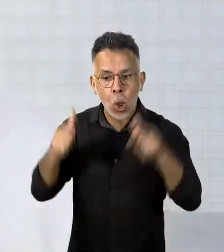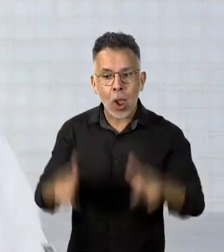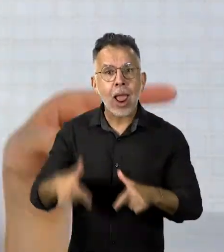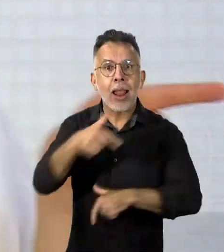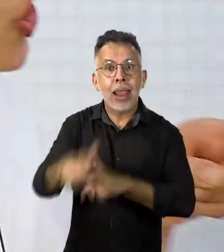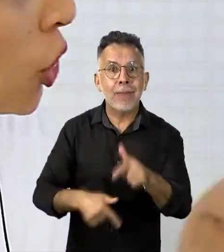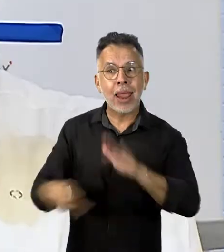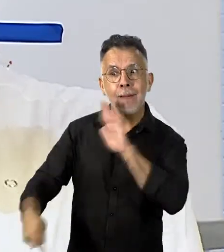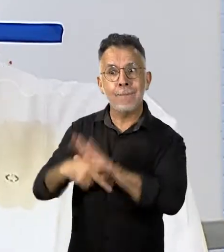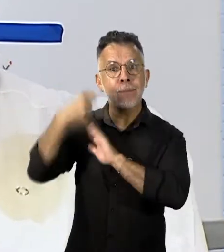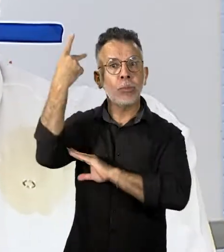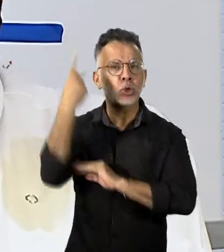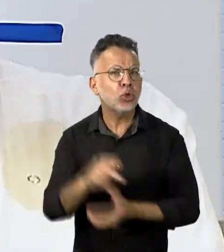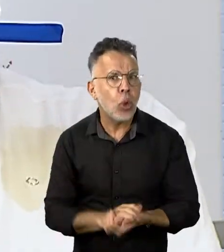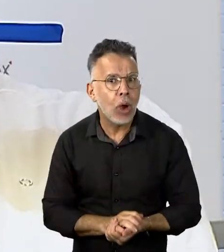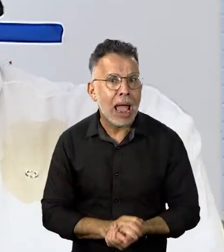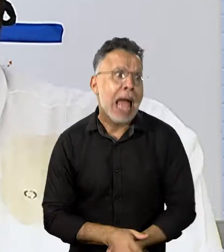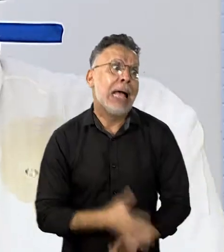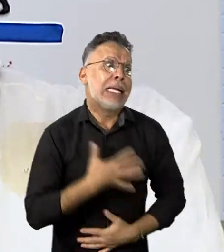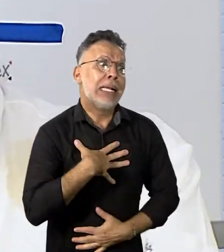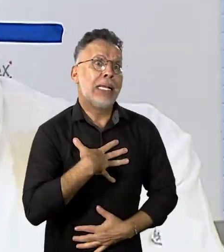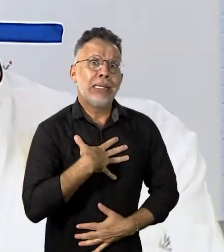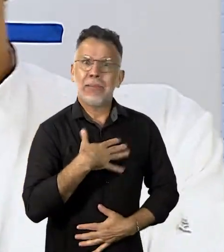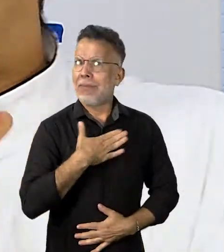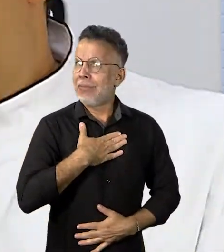de trabalho era sua!